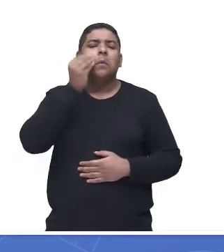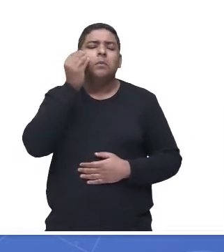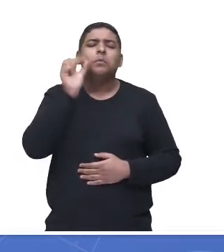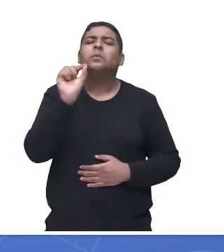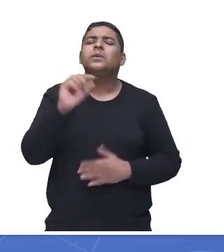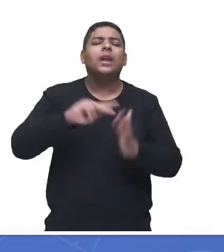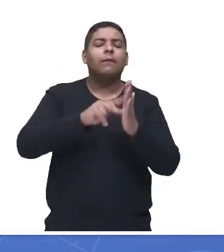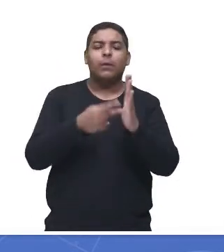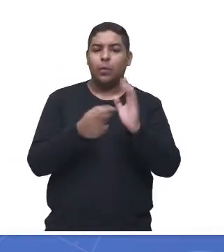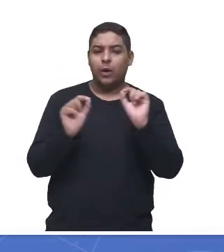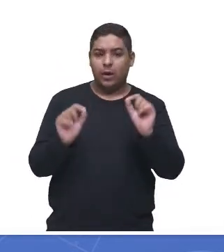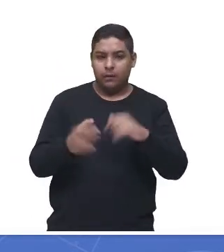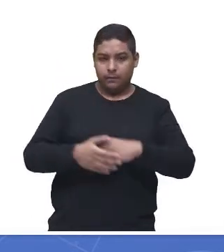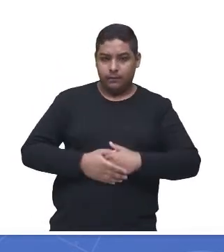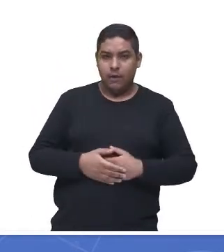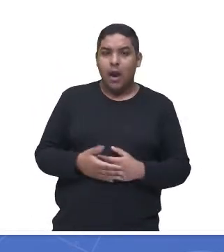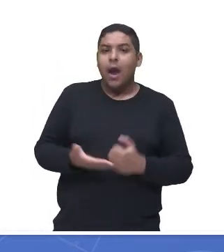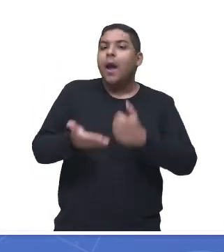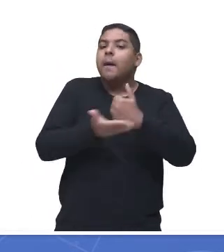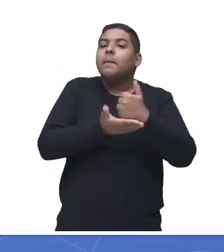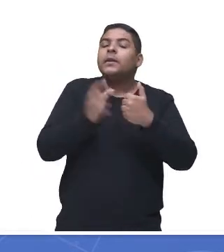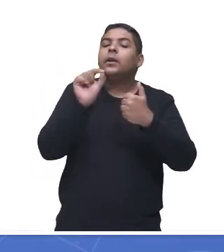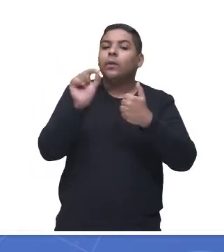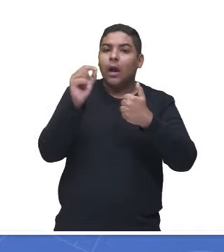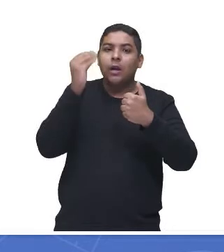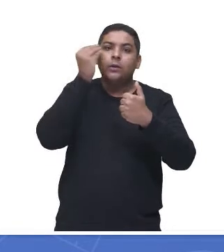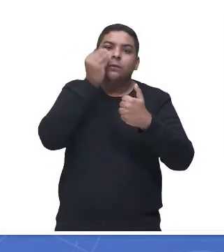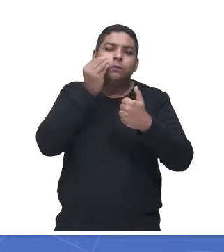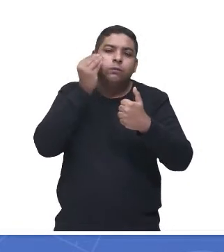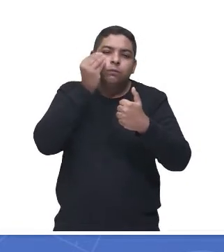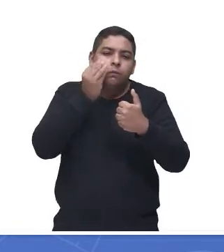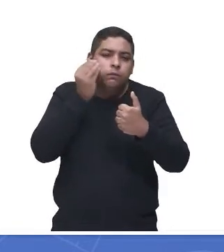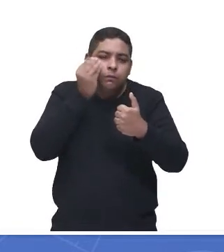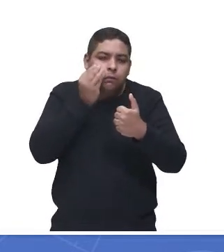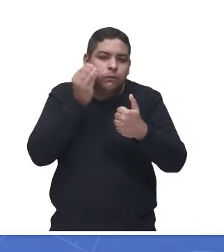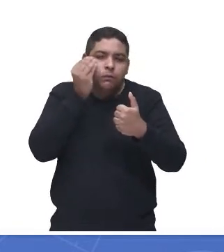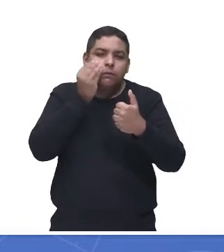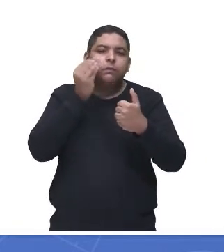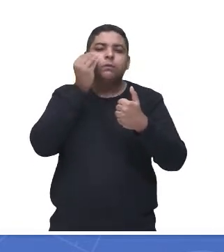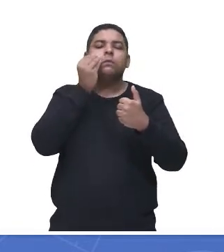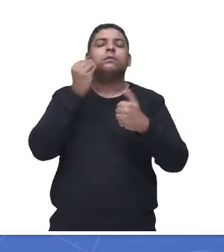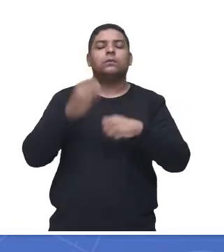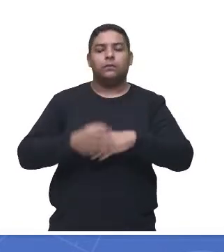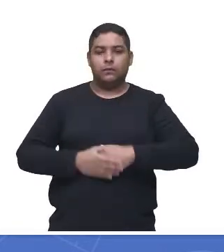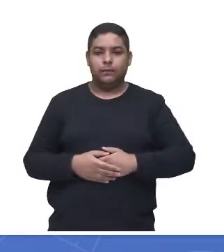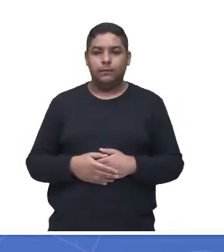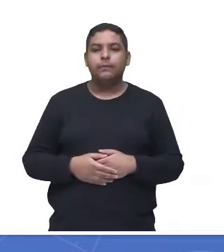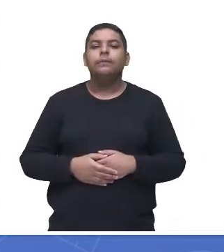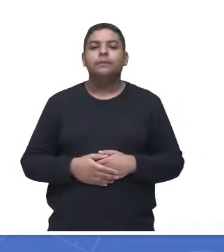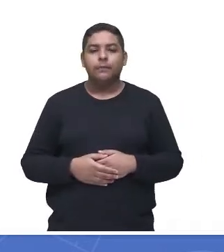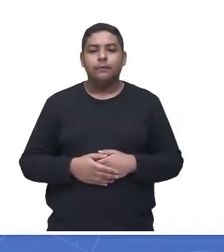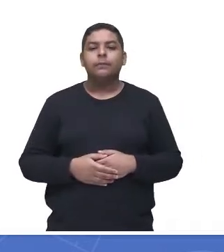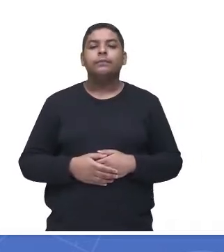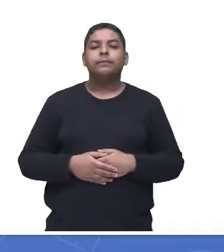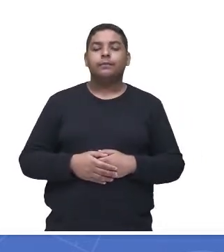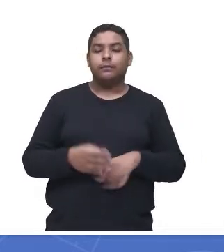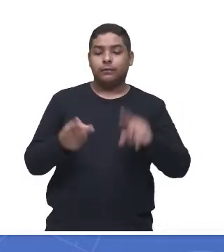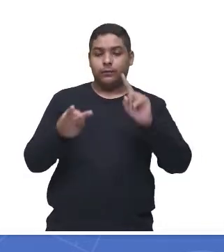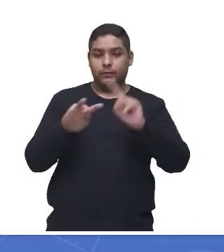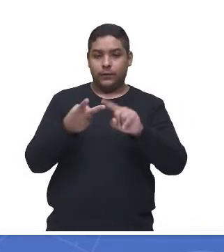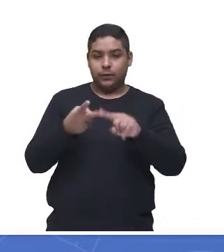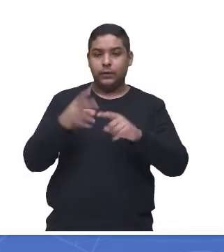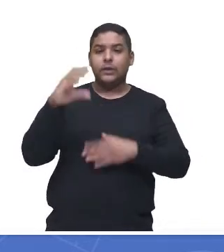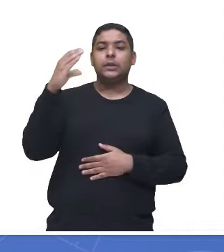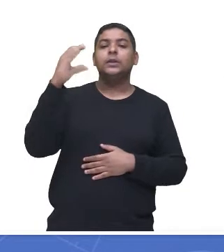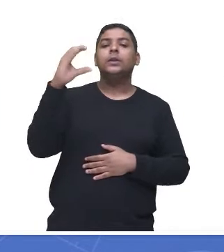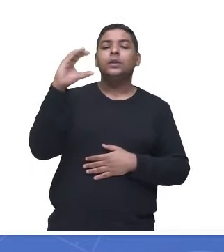de um conhecimento que está baseado na experiência, na experimentação, tá bom? Nós vamos falar do conhecimento científico,